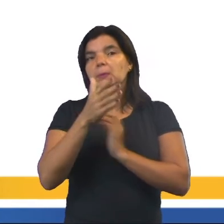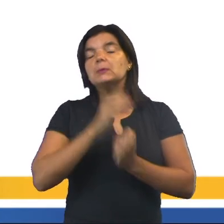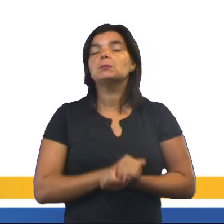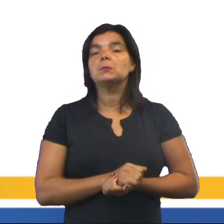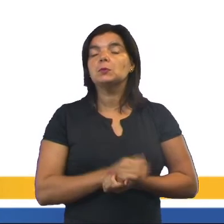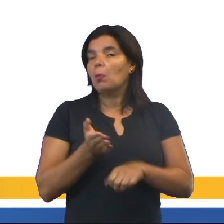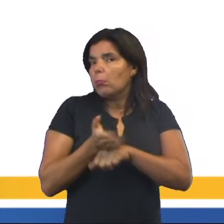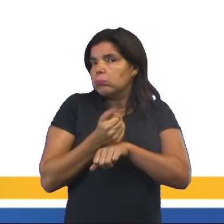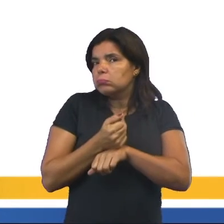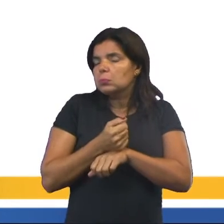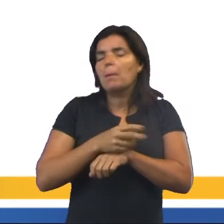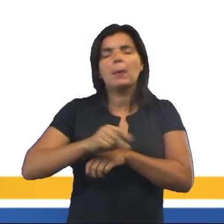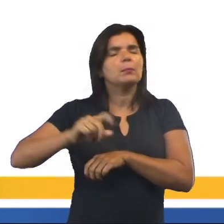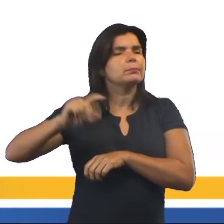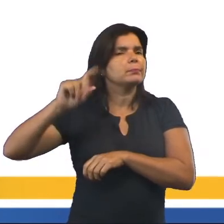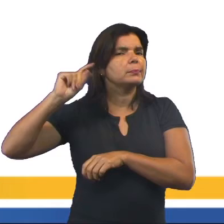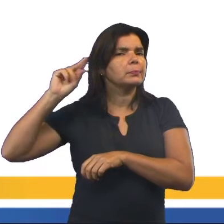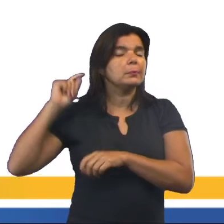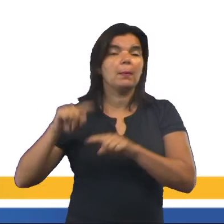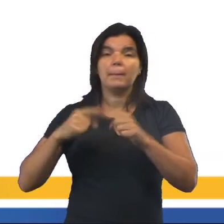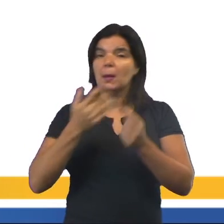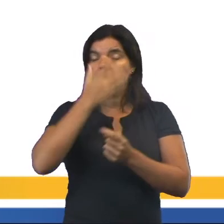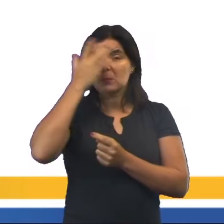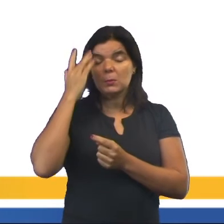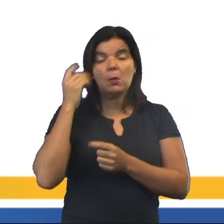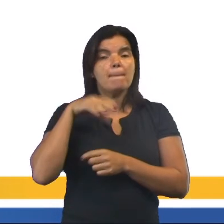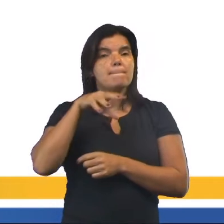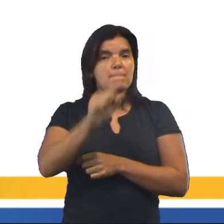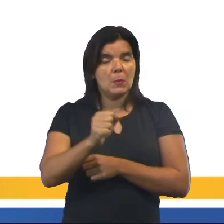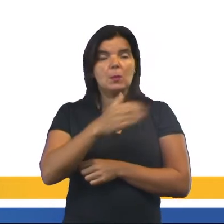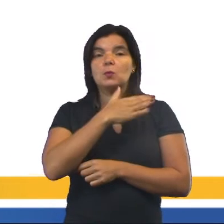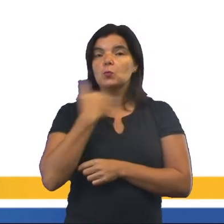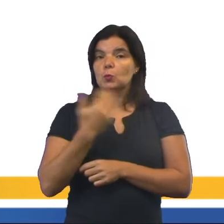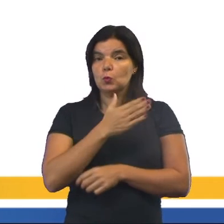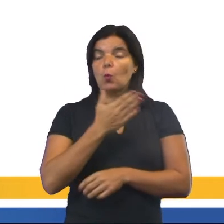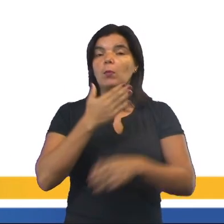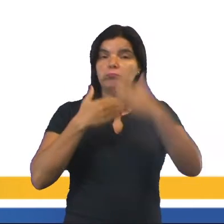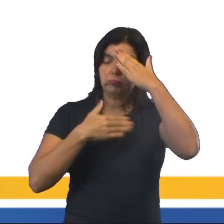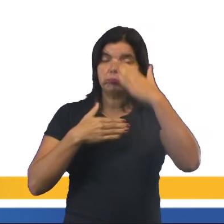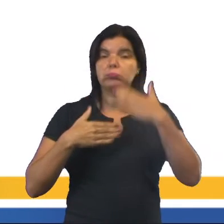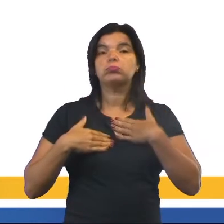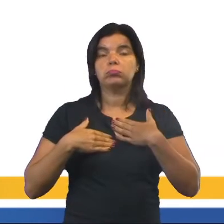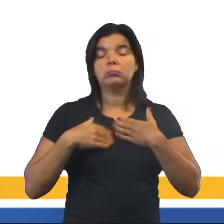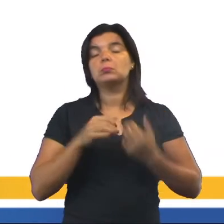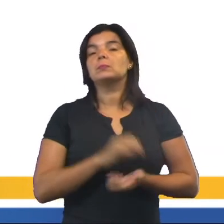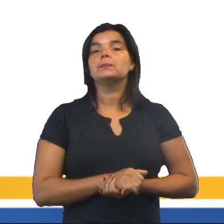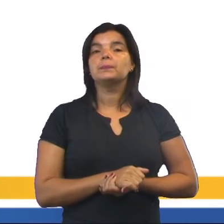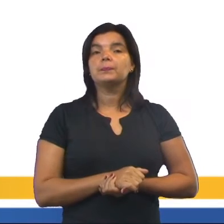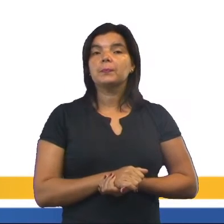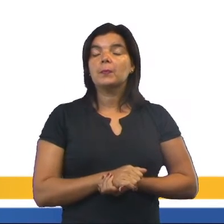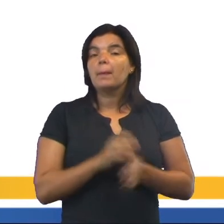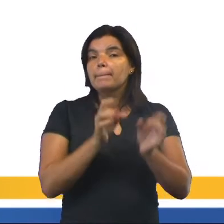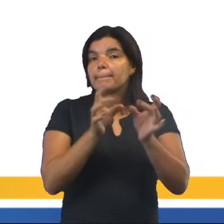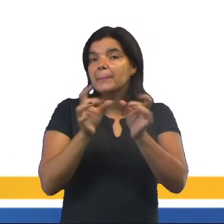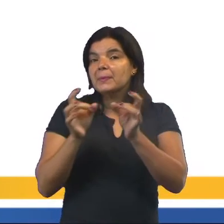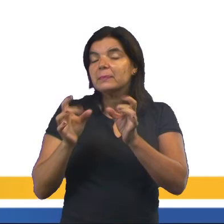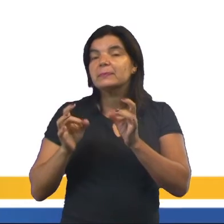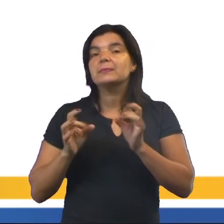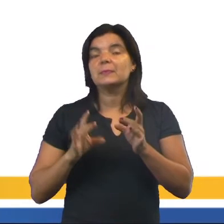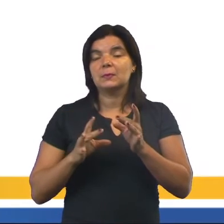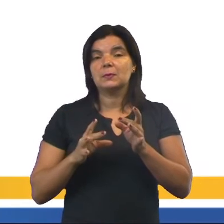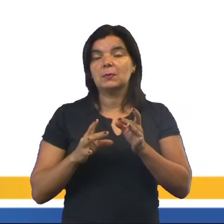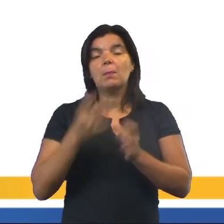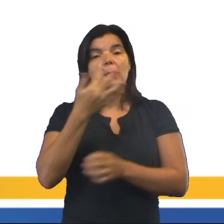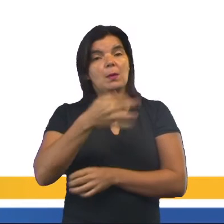Então não é recente, é algo bem antigo. As pessoas pegavam os corpos, tá? Então violavam túmulos para vender para